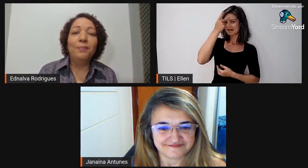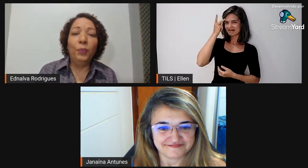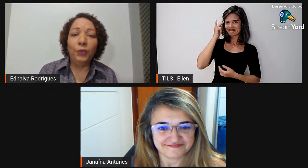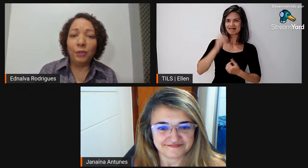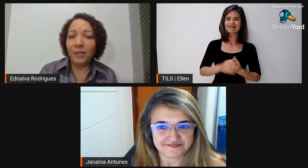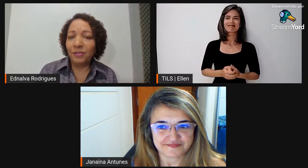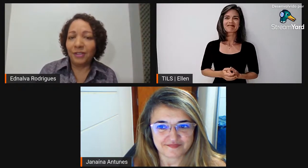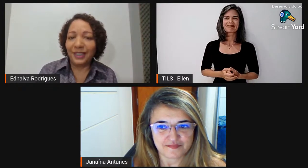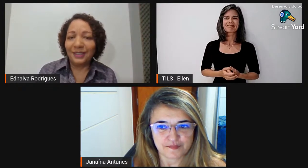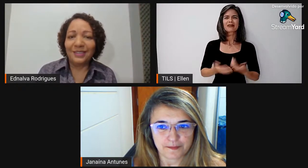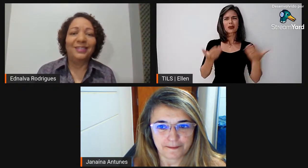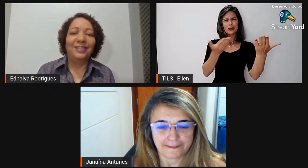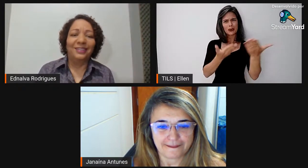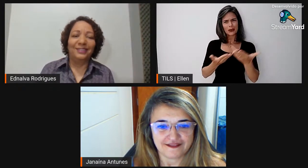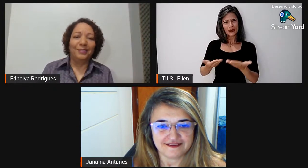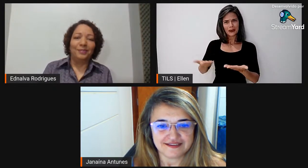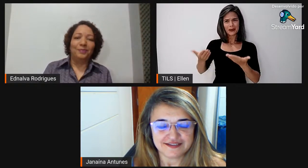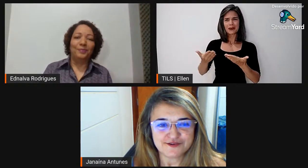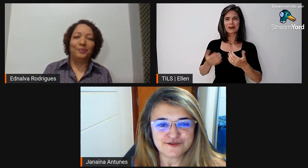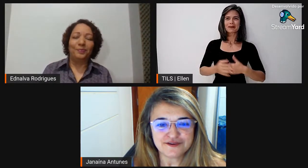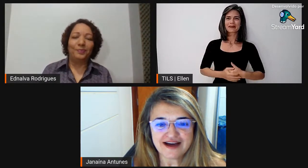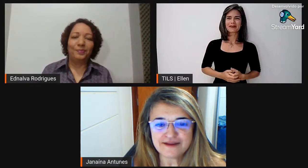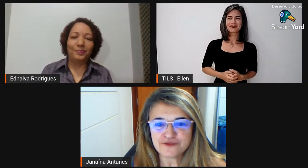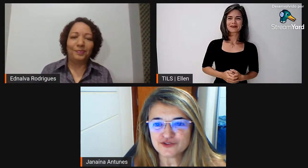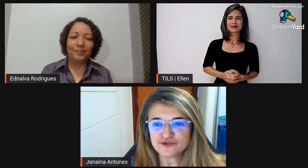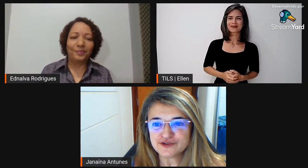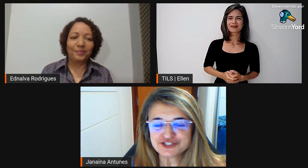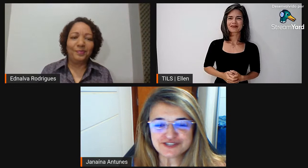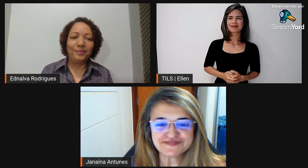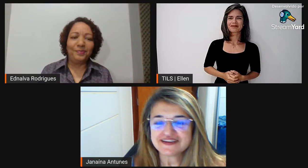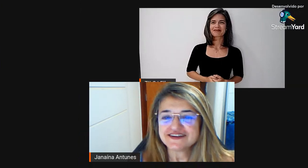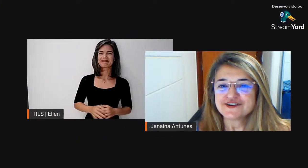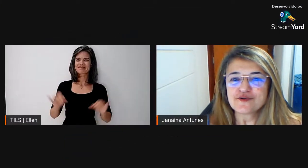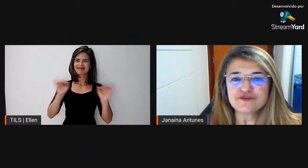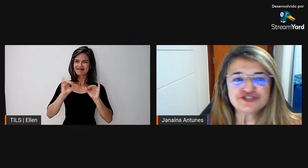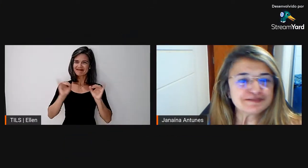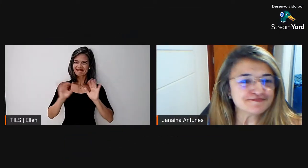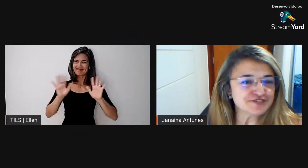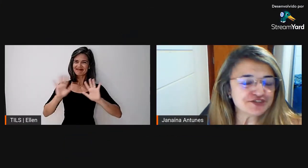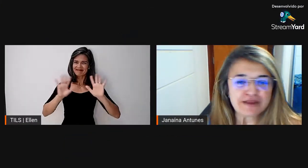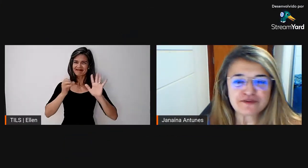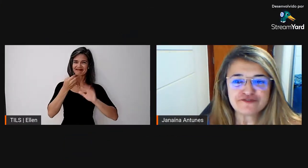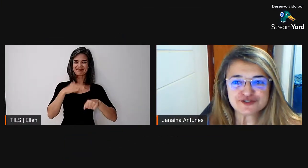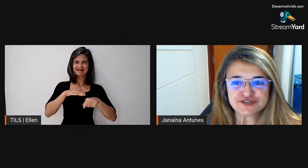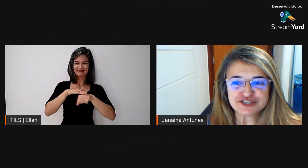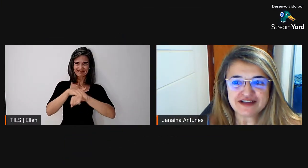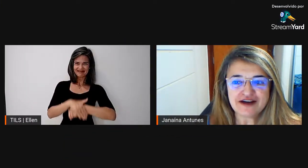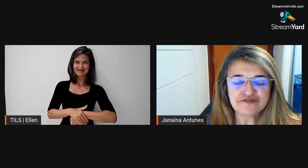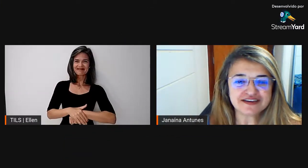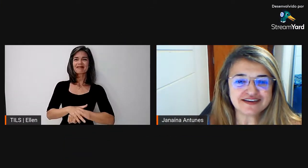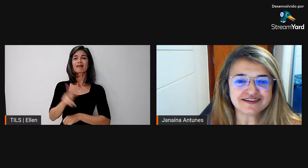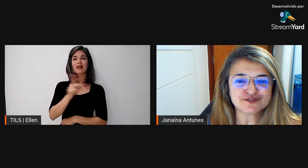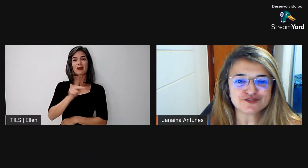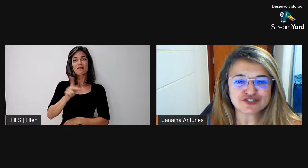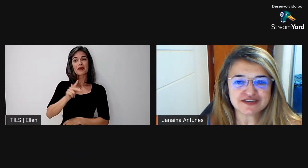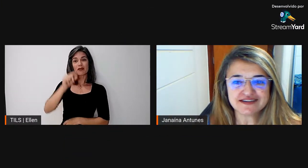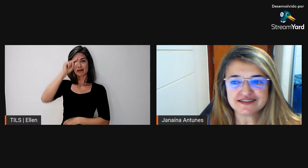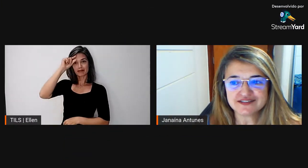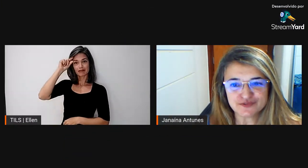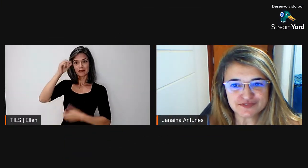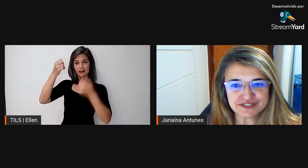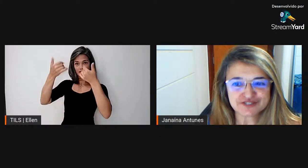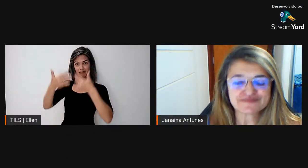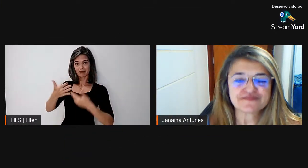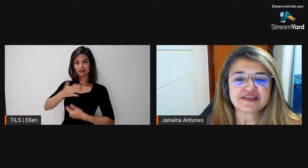e todas muito bem-vindos. Olá, boa noite. Como dito pela professora de Nalva, eu sou a